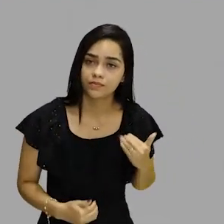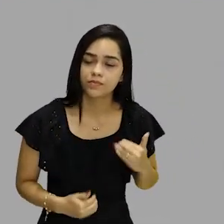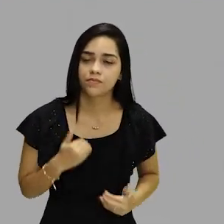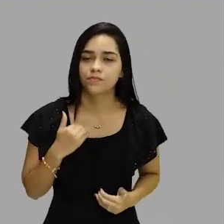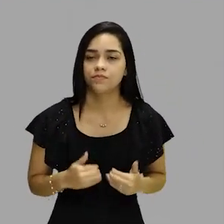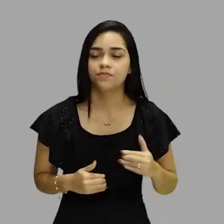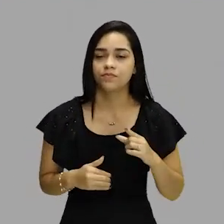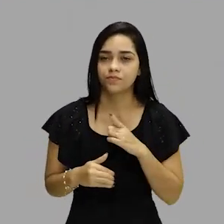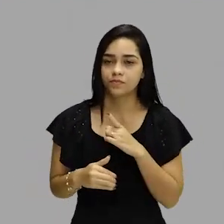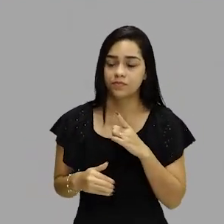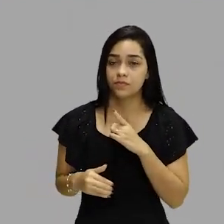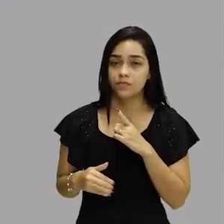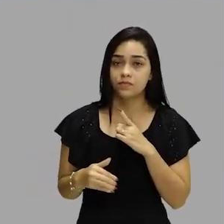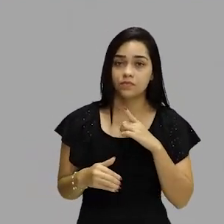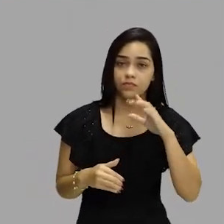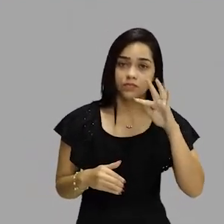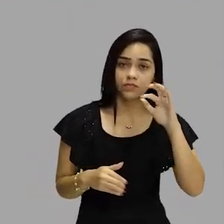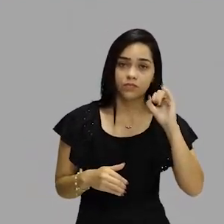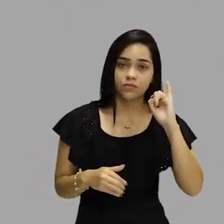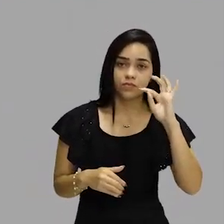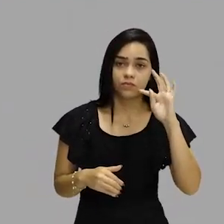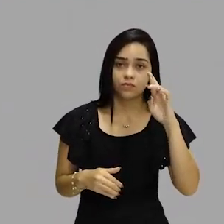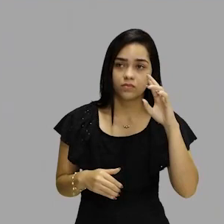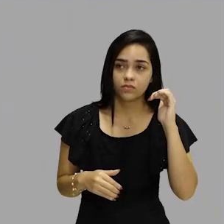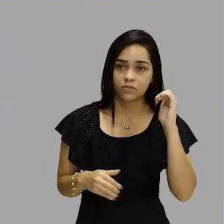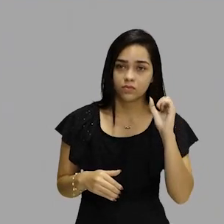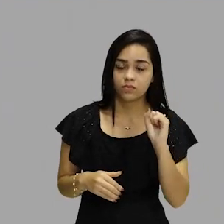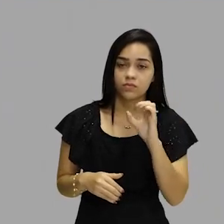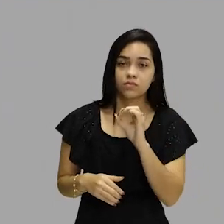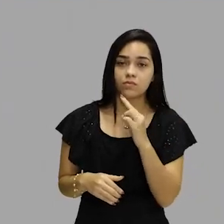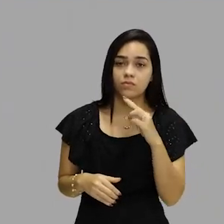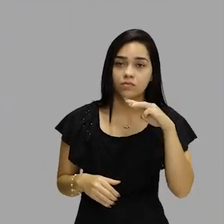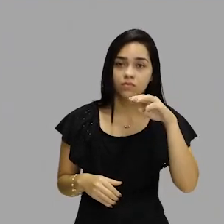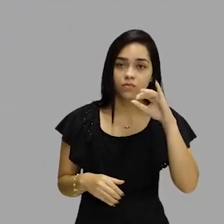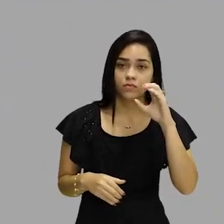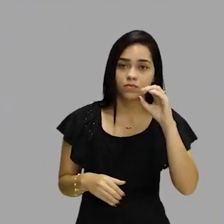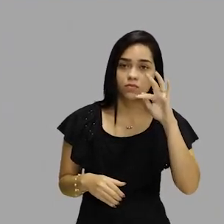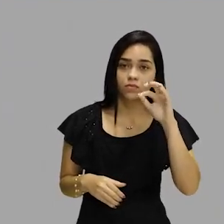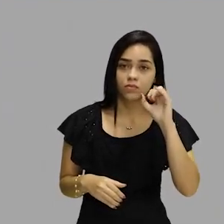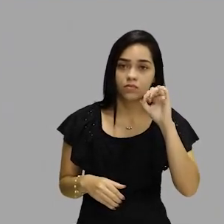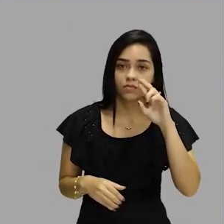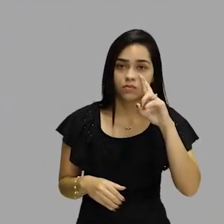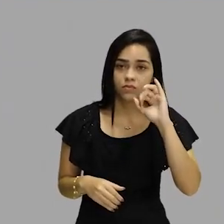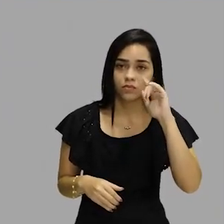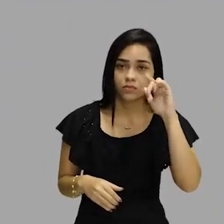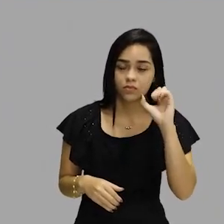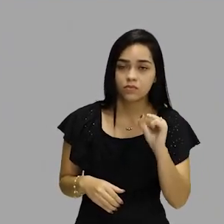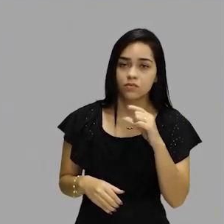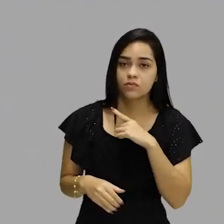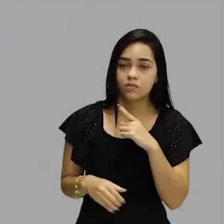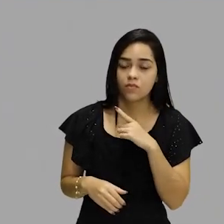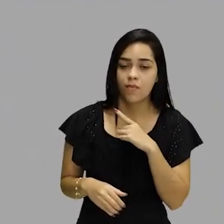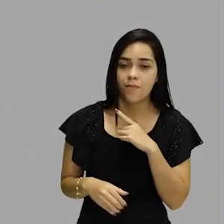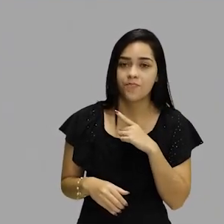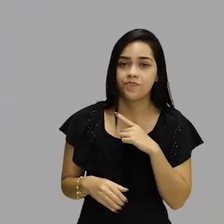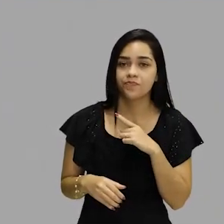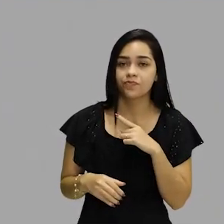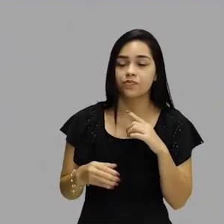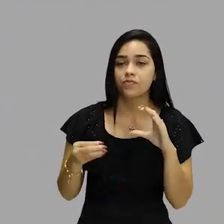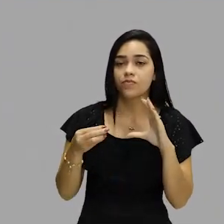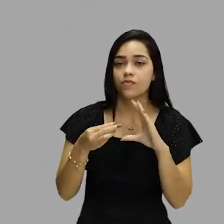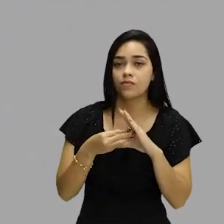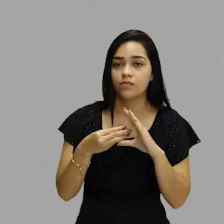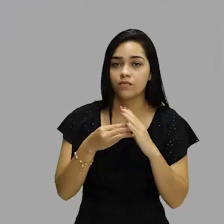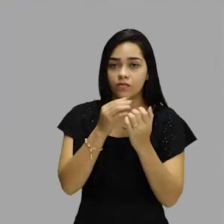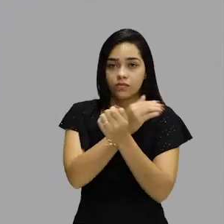graças a essas fibras ou miofibrilas, né, que estão no interior dessas células